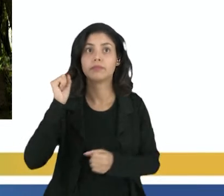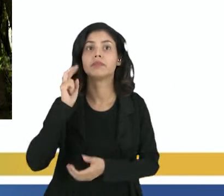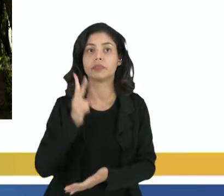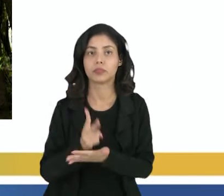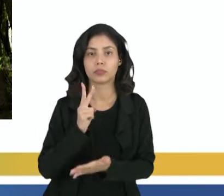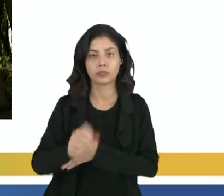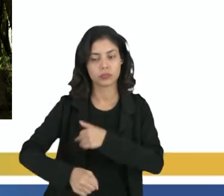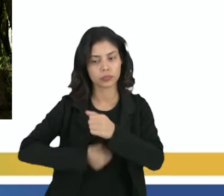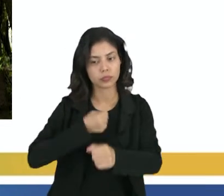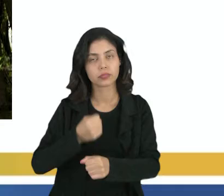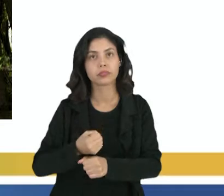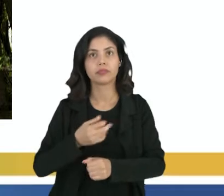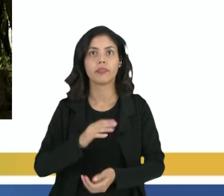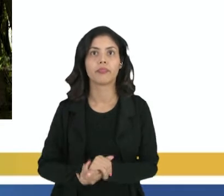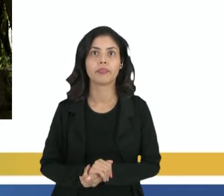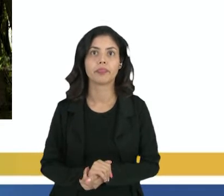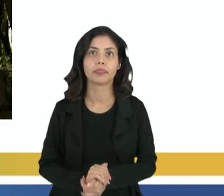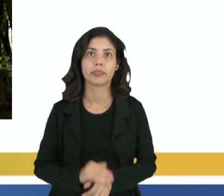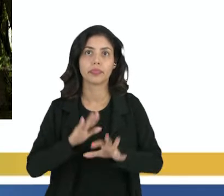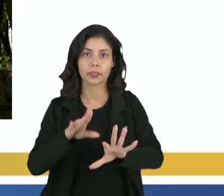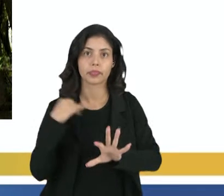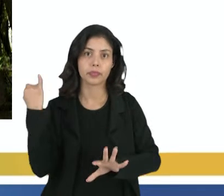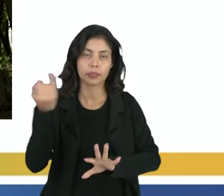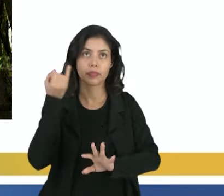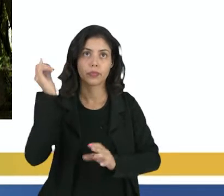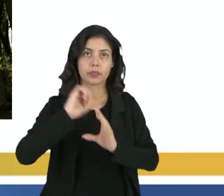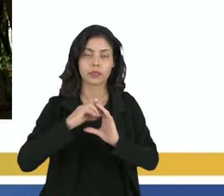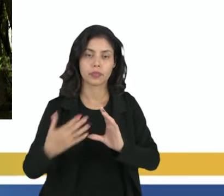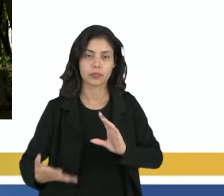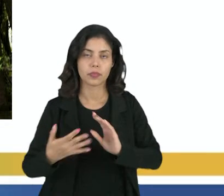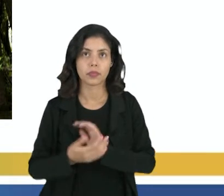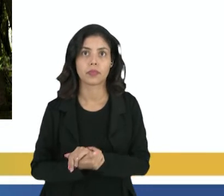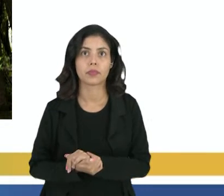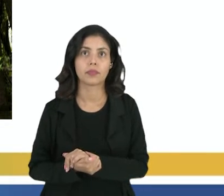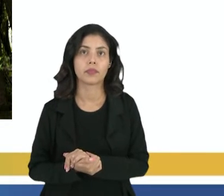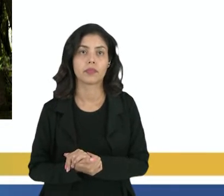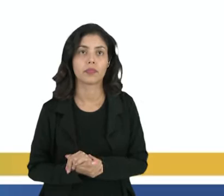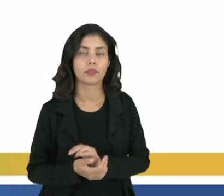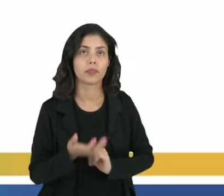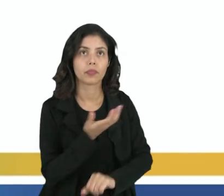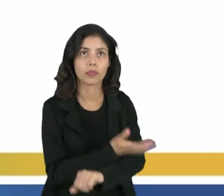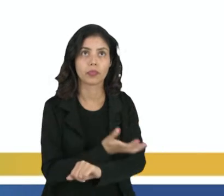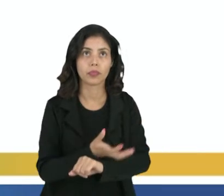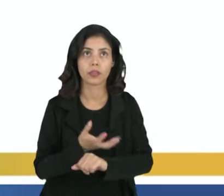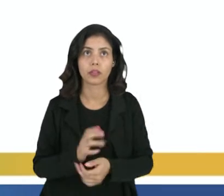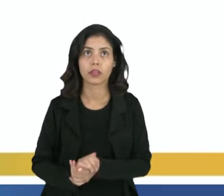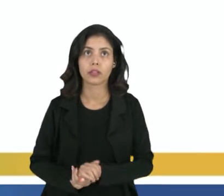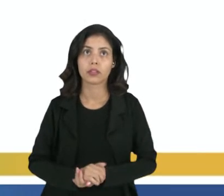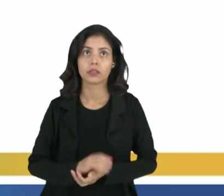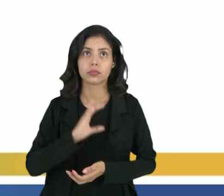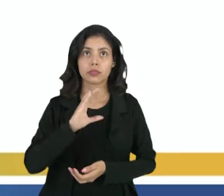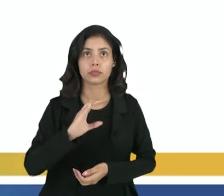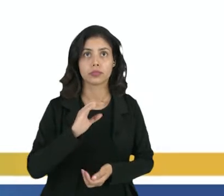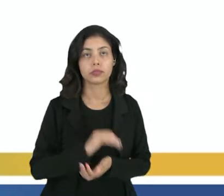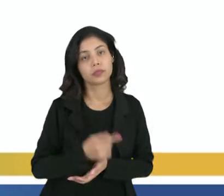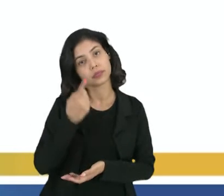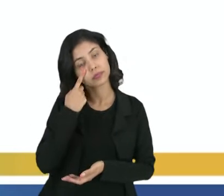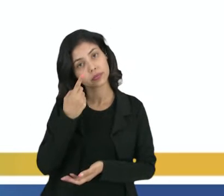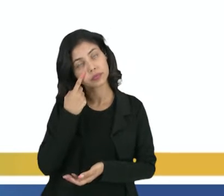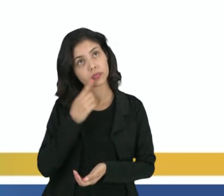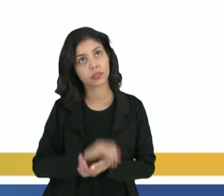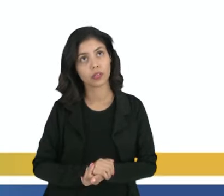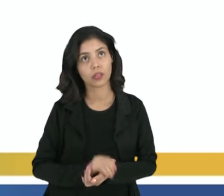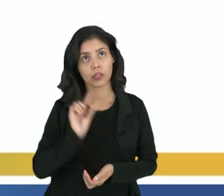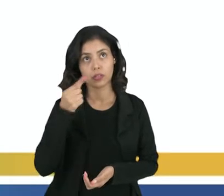praticamente durante todo o ano. Então, essas são as principais características da vegetação. E agora a gente vai estar